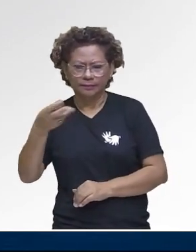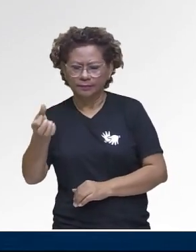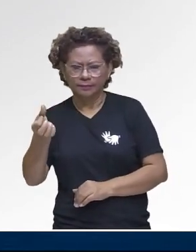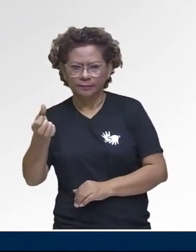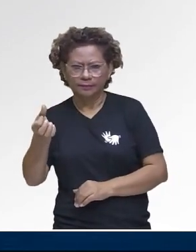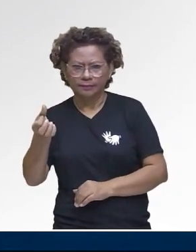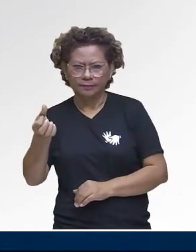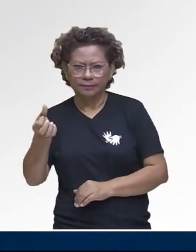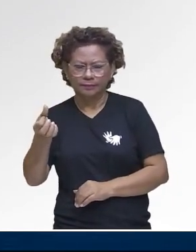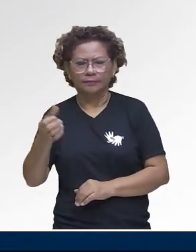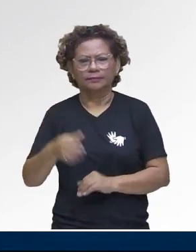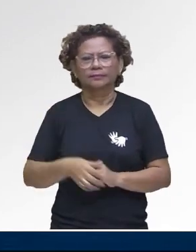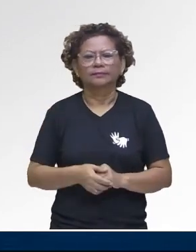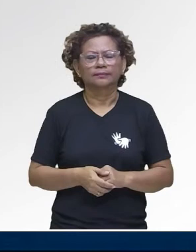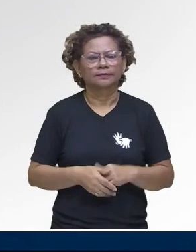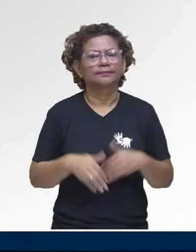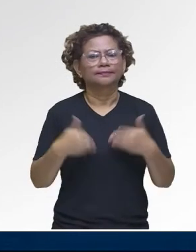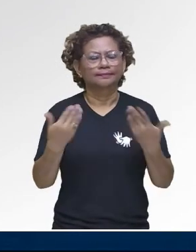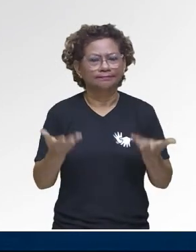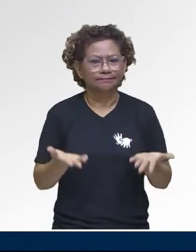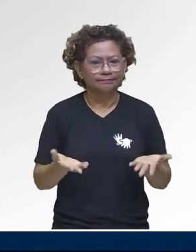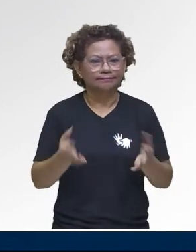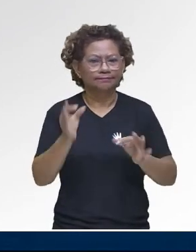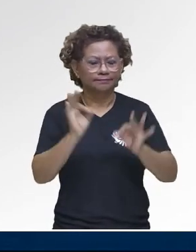vêm depois da vírgula. Por isso ele coloca aqui